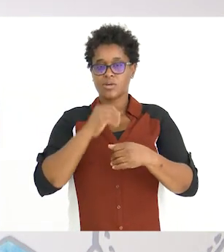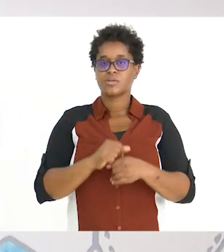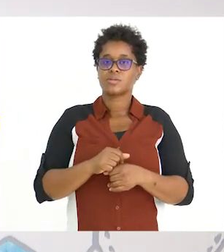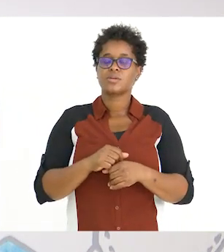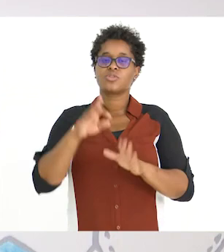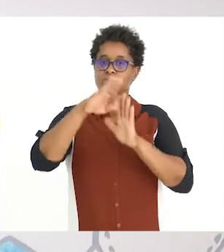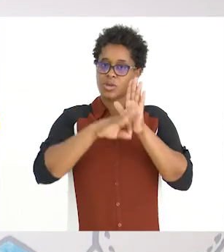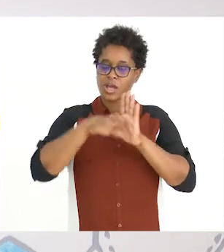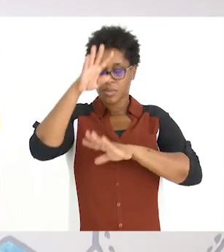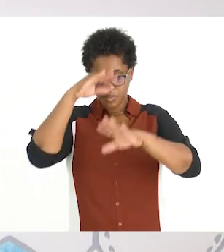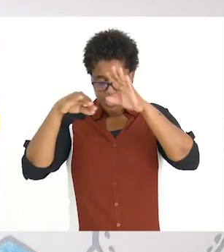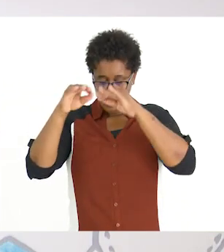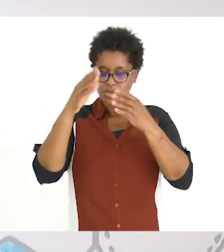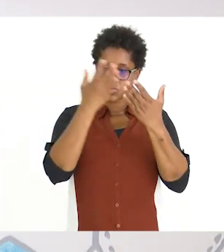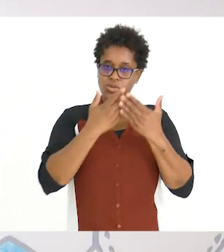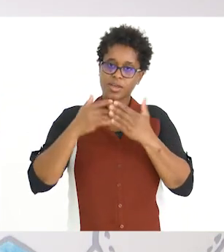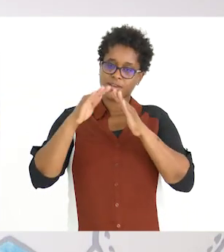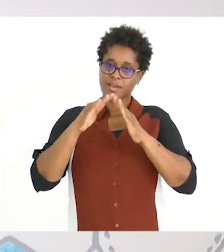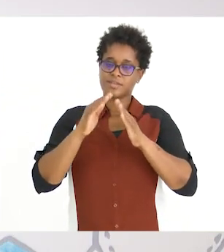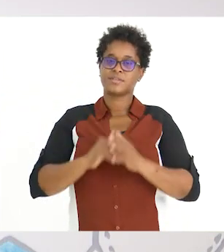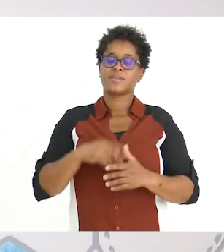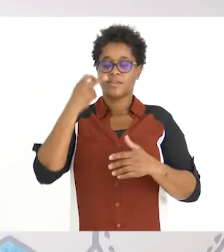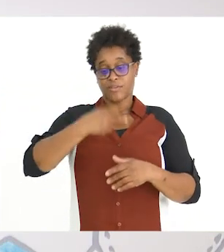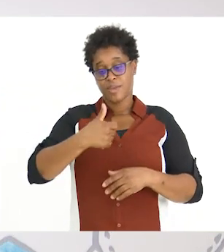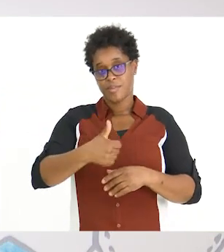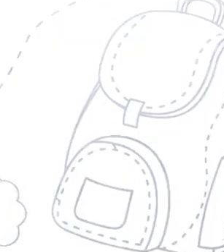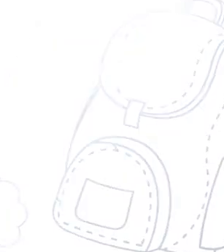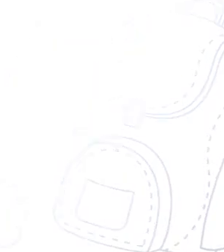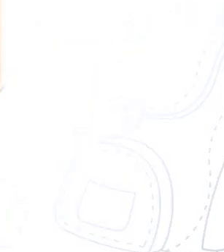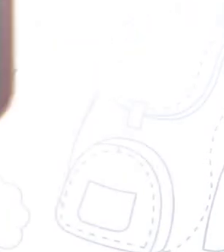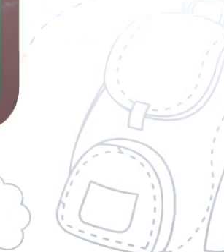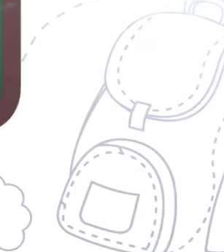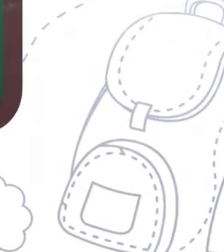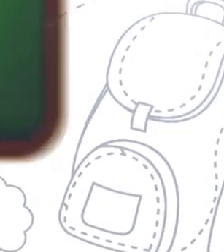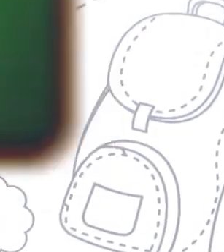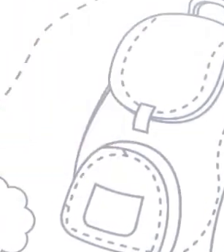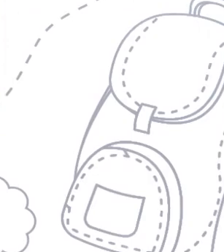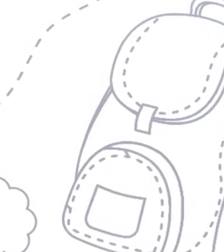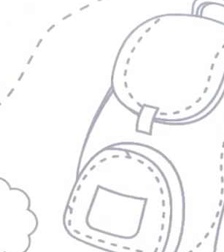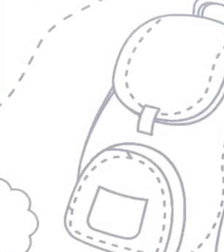programa Aprender e Estudar em Casa. Fiquem bem!